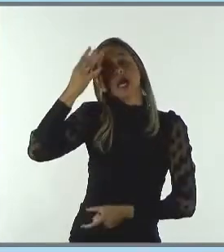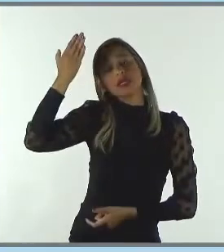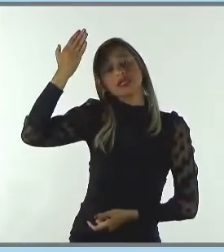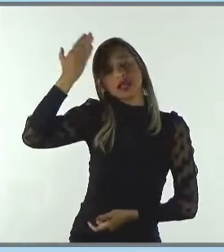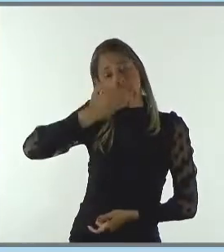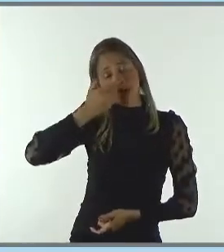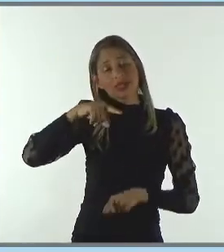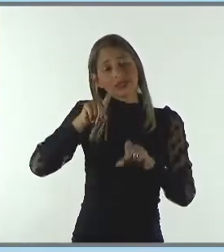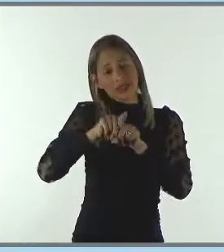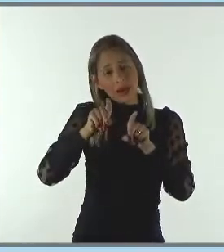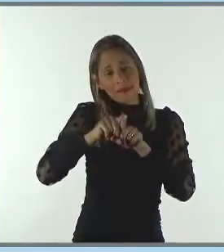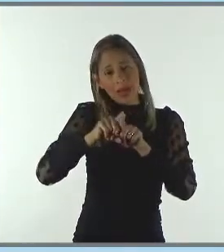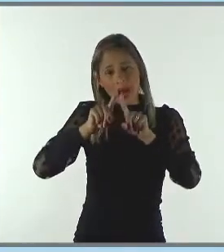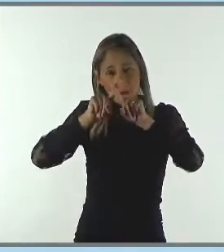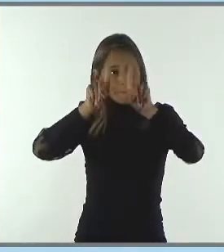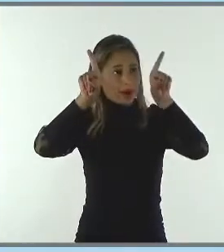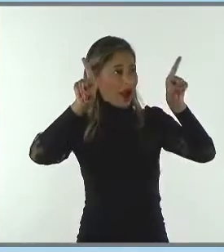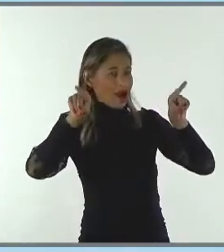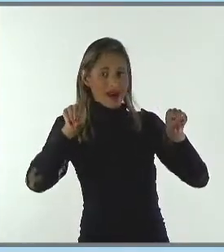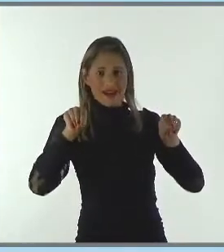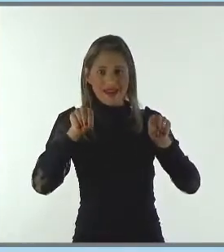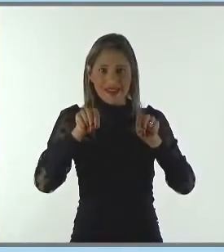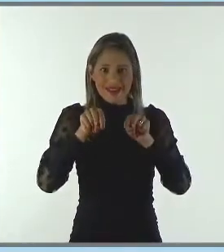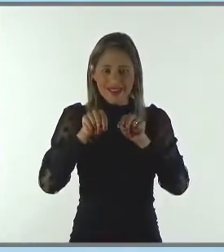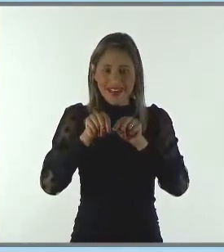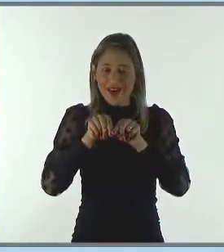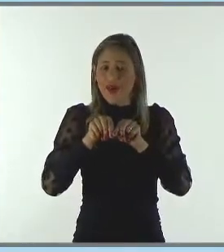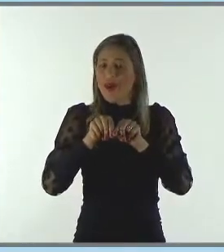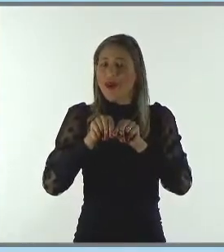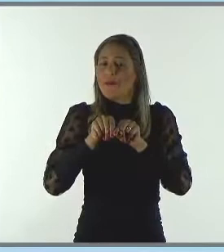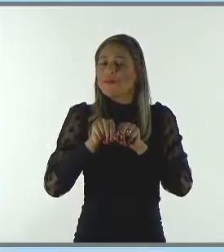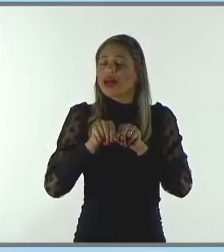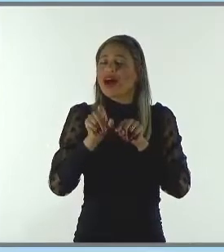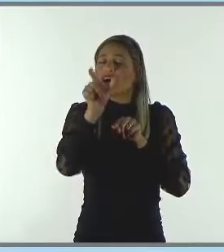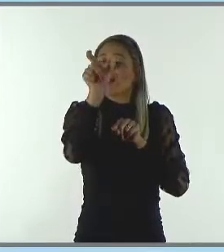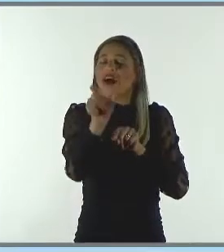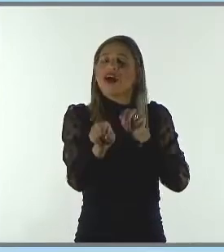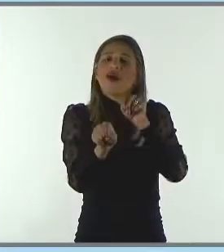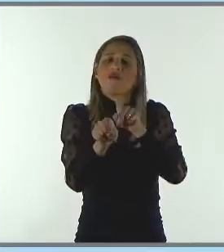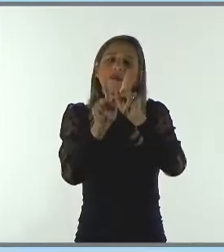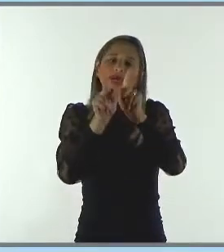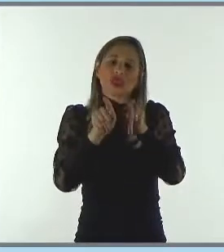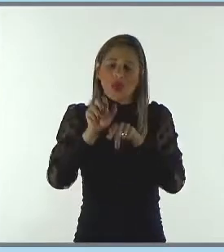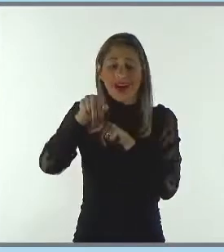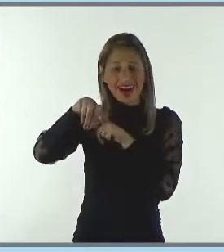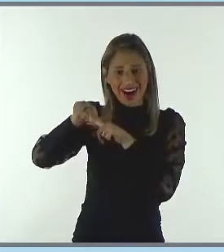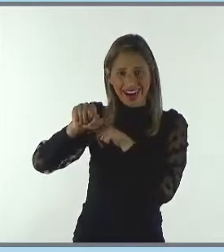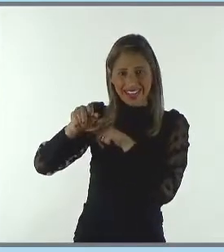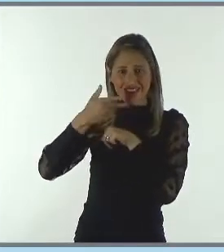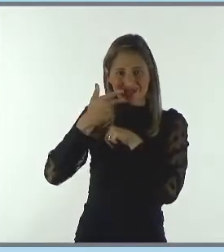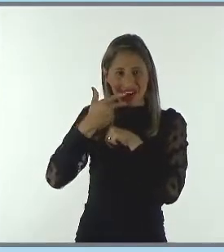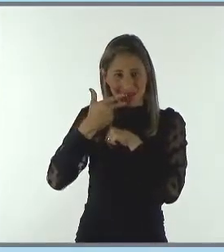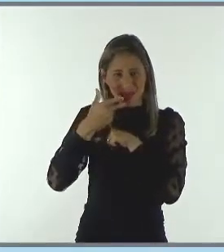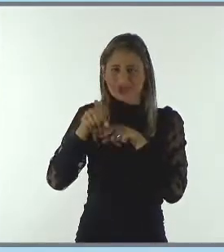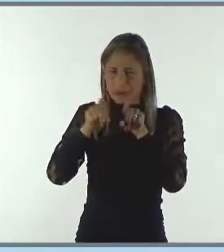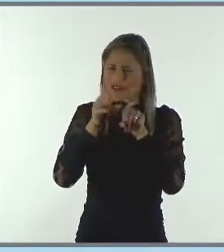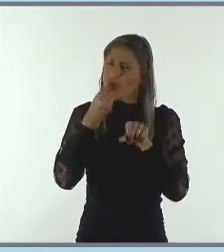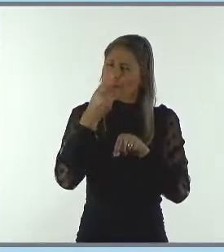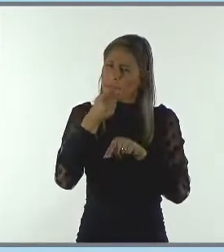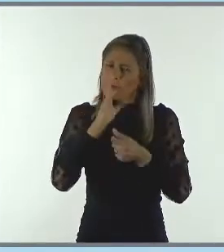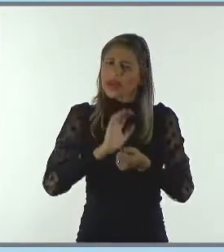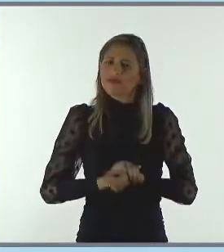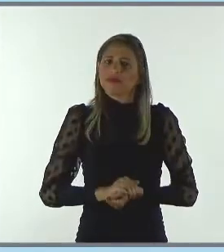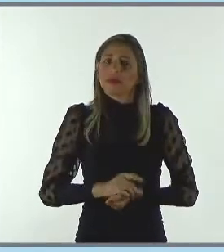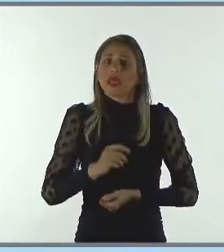para que tivéssemos um painel para falar de uma pessoa que, como disse a Ana, né, com muita precisão, é quase